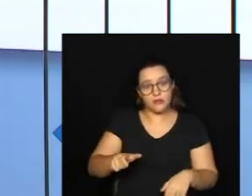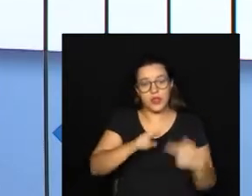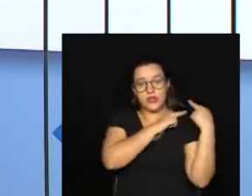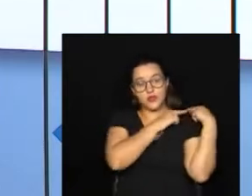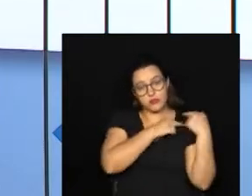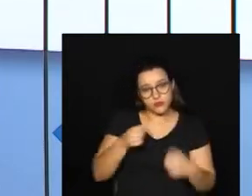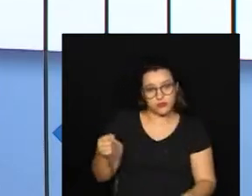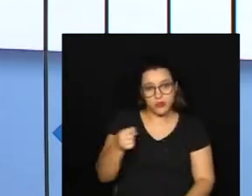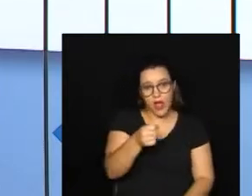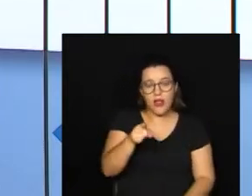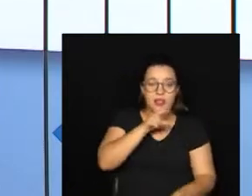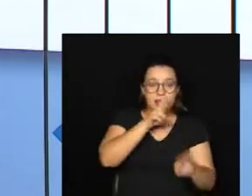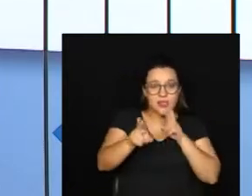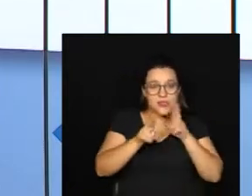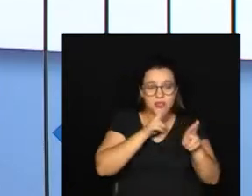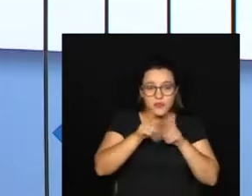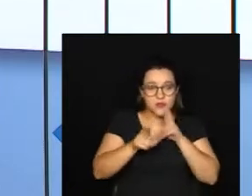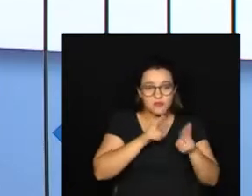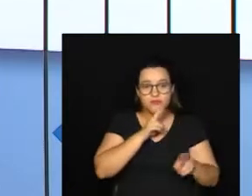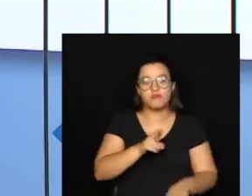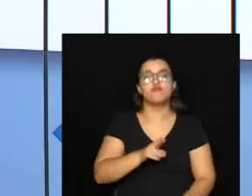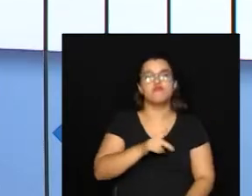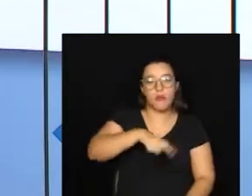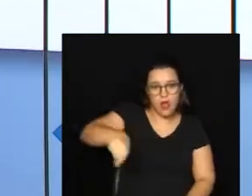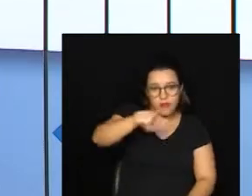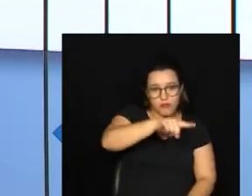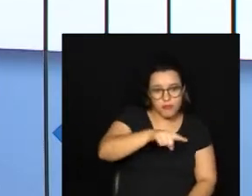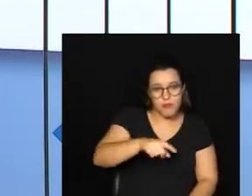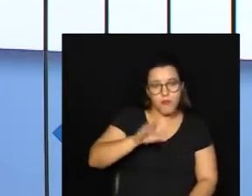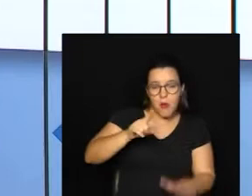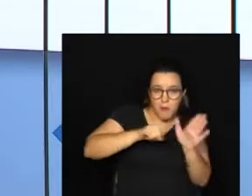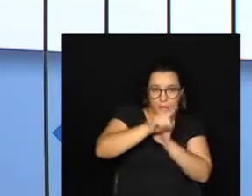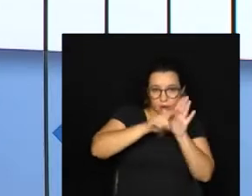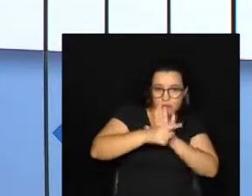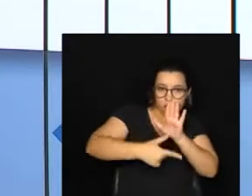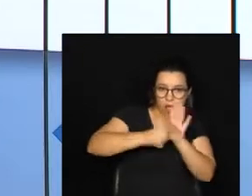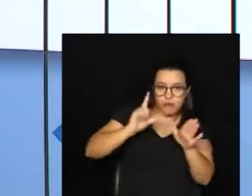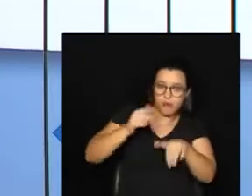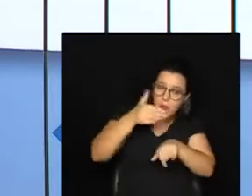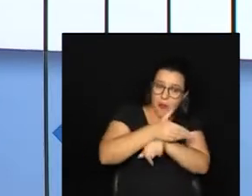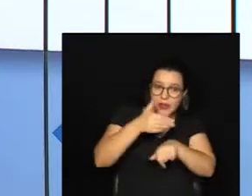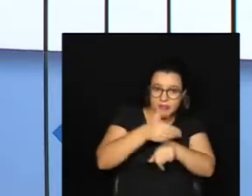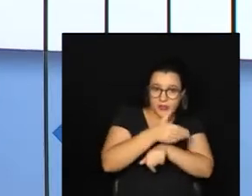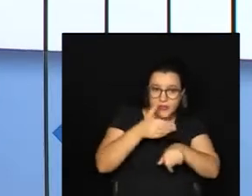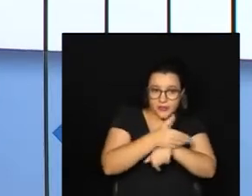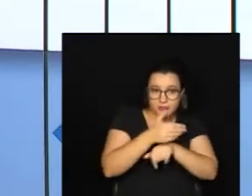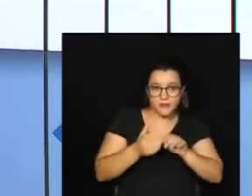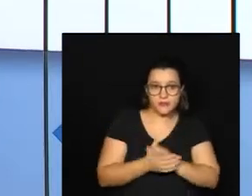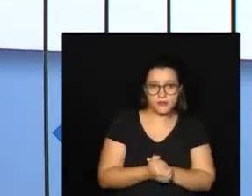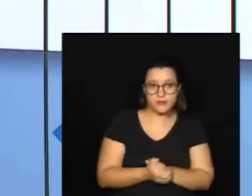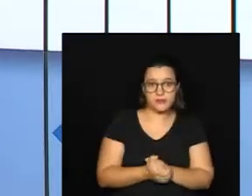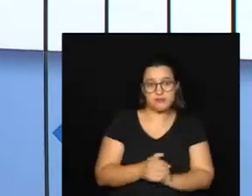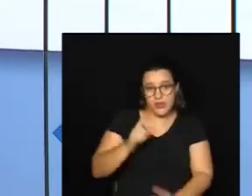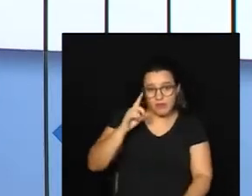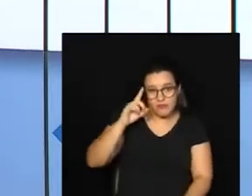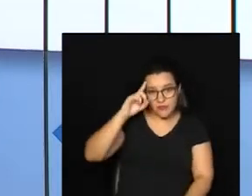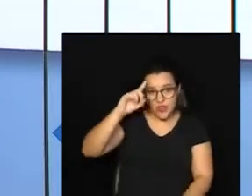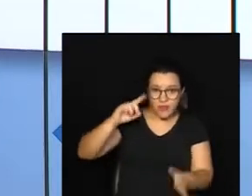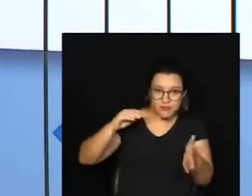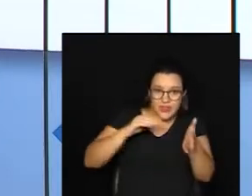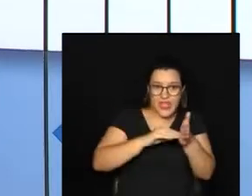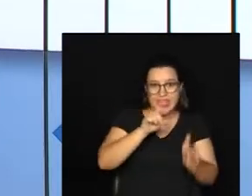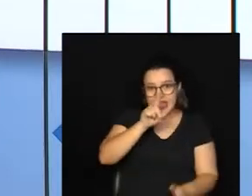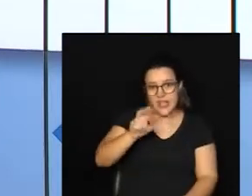as respostas às perguntas dos telespectadores e participantes. Lembrando que até o dia 15 de outubro,